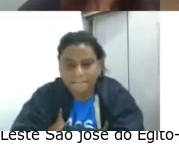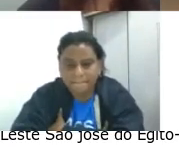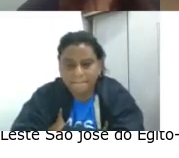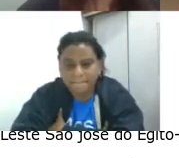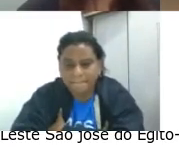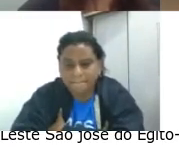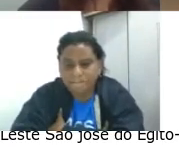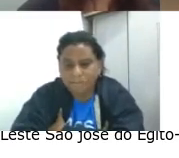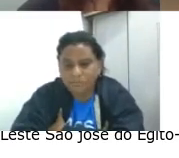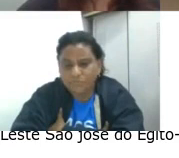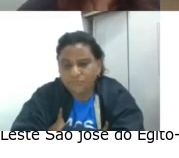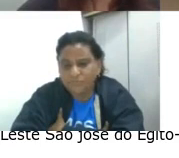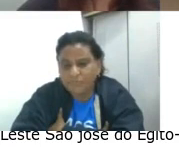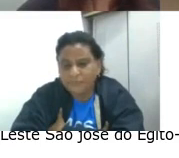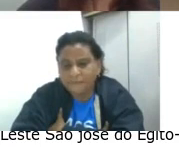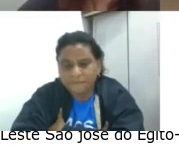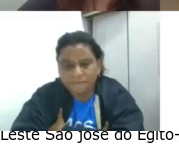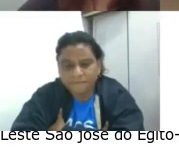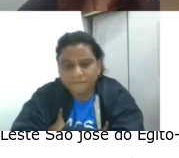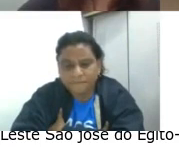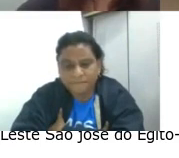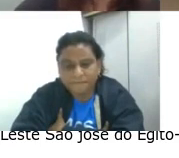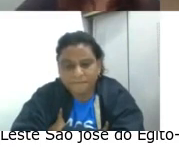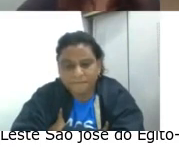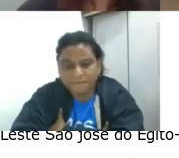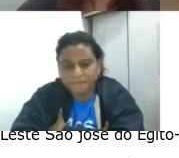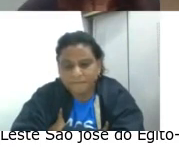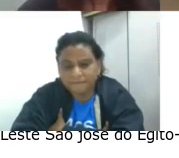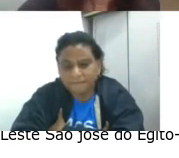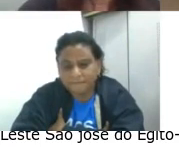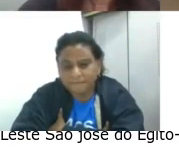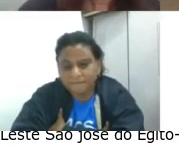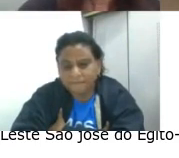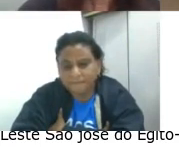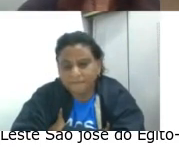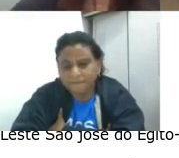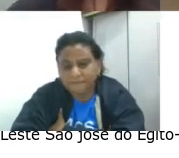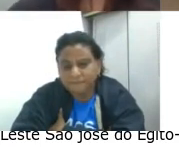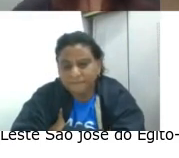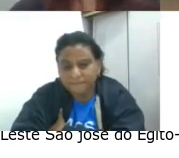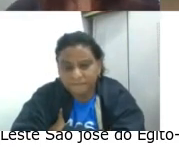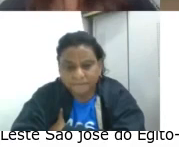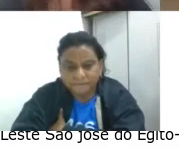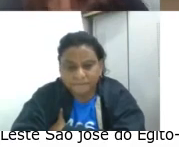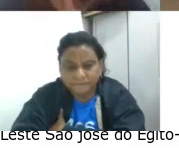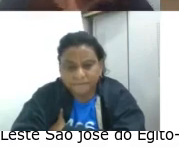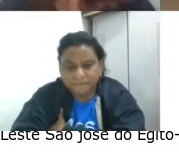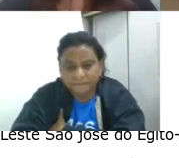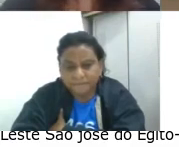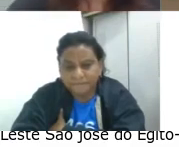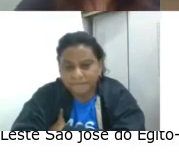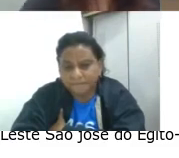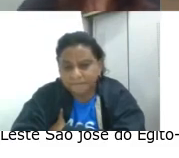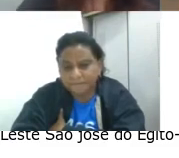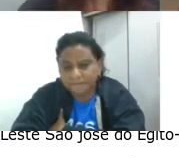proporção de examinados proporção de baciloscopias positivas e proporção de metas alcançadas a gente a